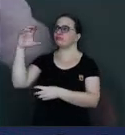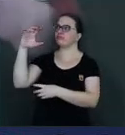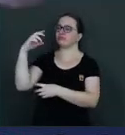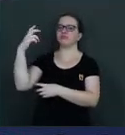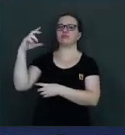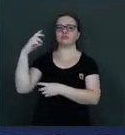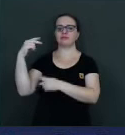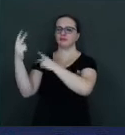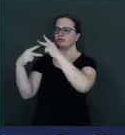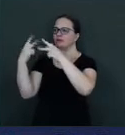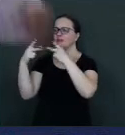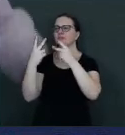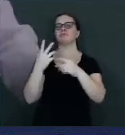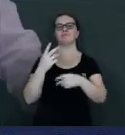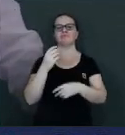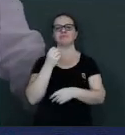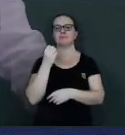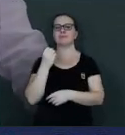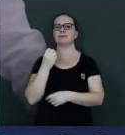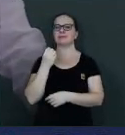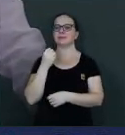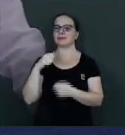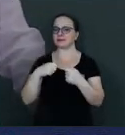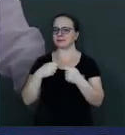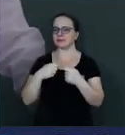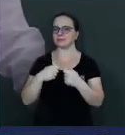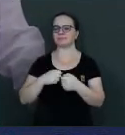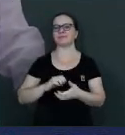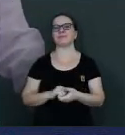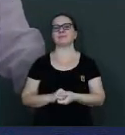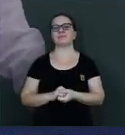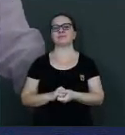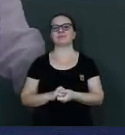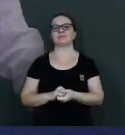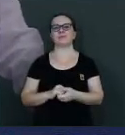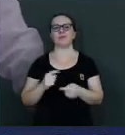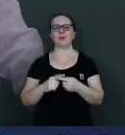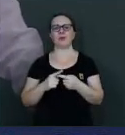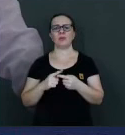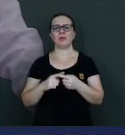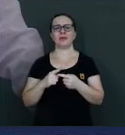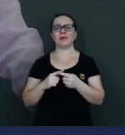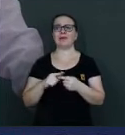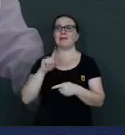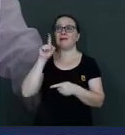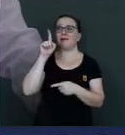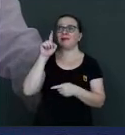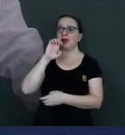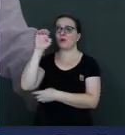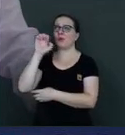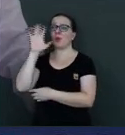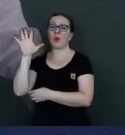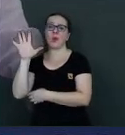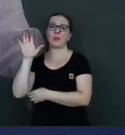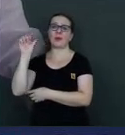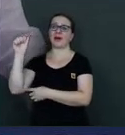nesses países do hemisfério norte tem mais óbitos e mais casos, porque é inverno lá agora. Nessas